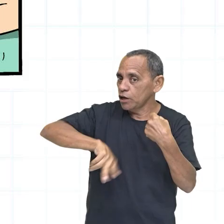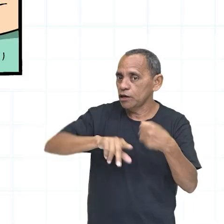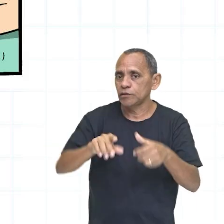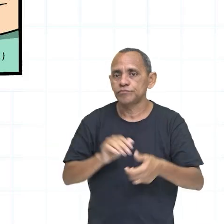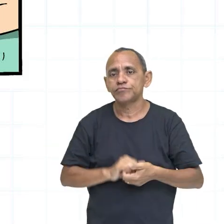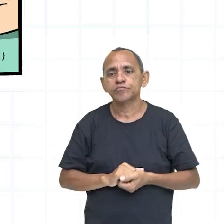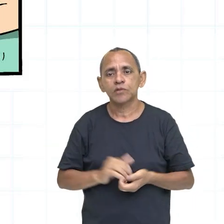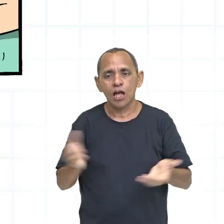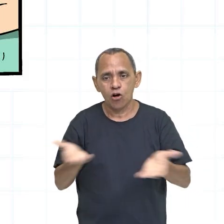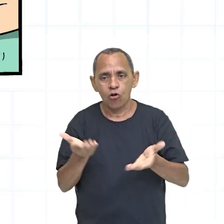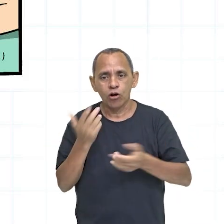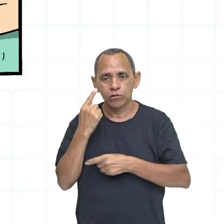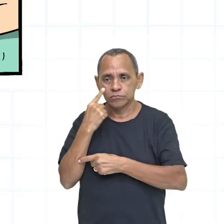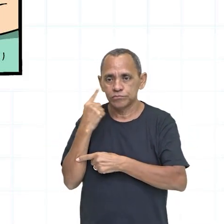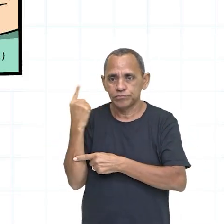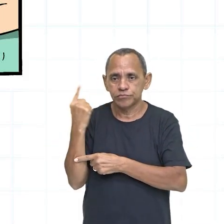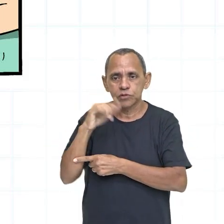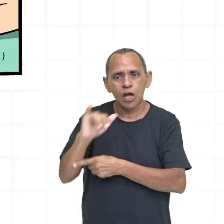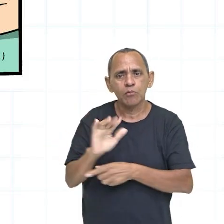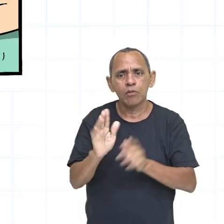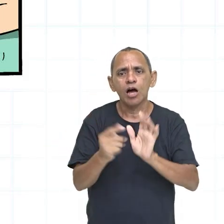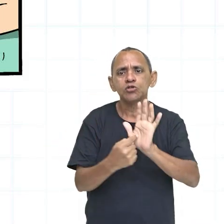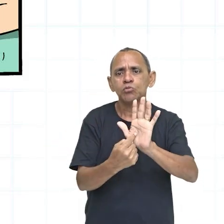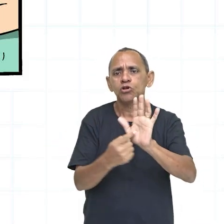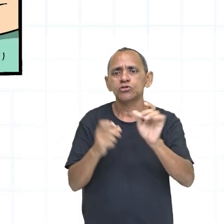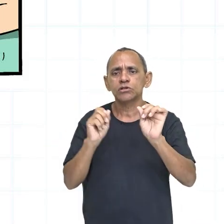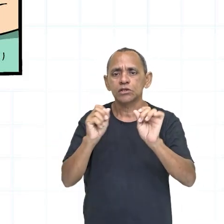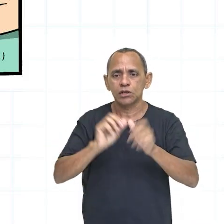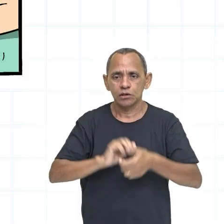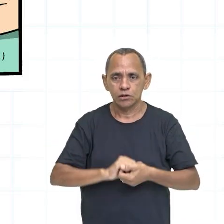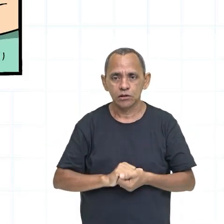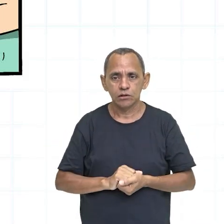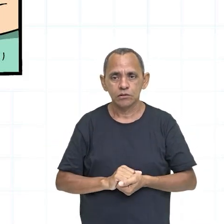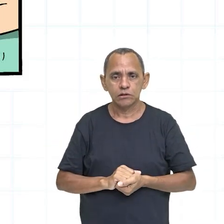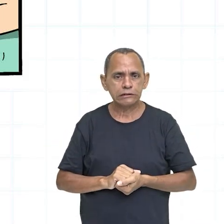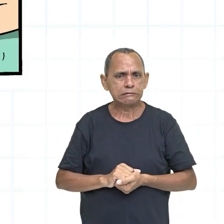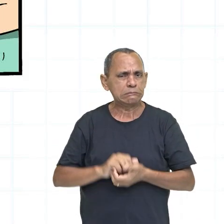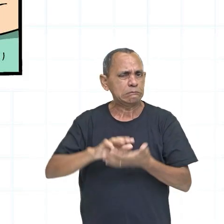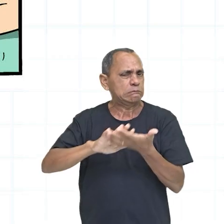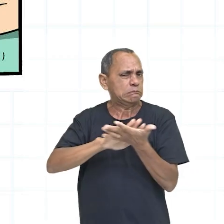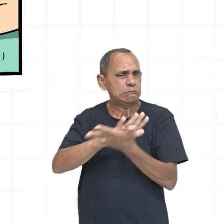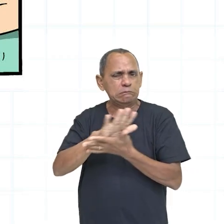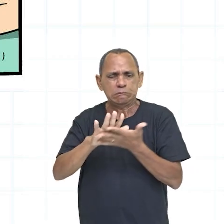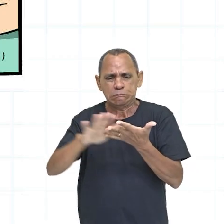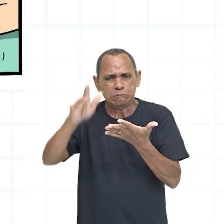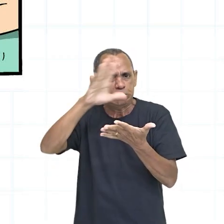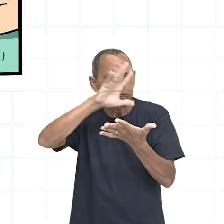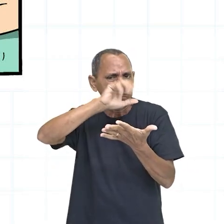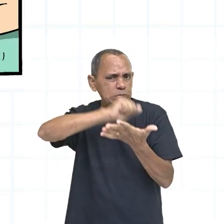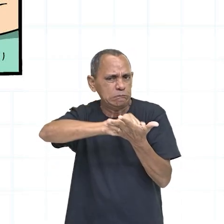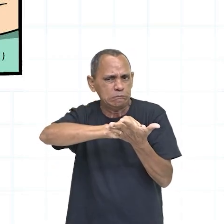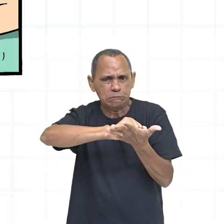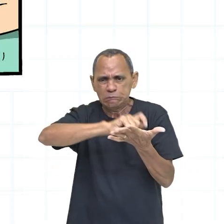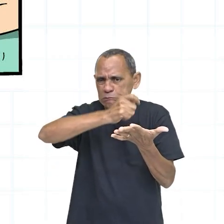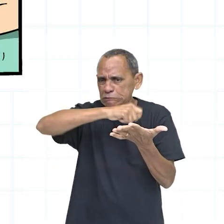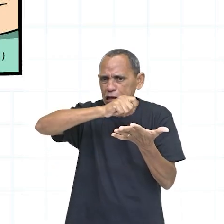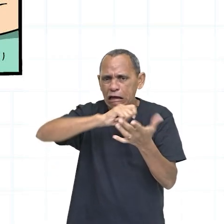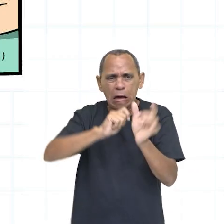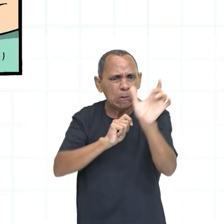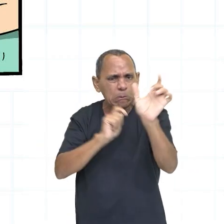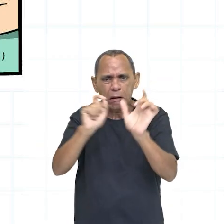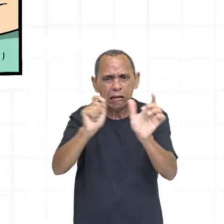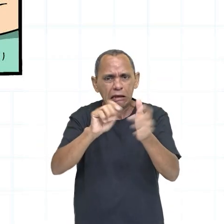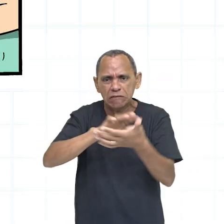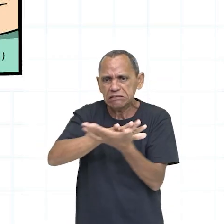uma imagem e acompanhem. Olha só, nessa imagem, gente, não tem nada escrito. No words are needed. Nenhuma palavra